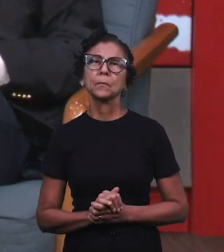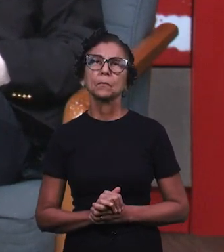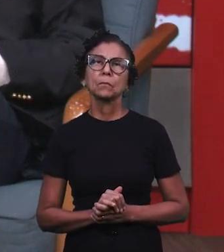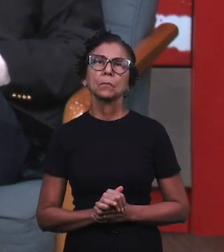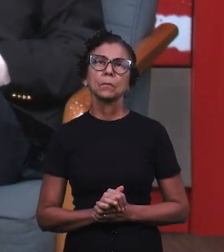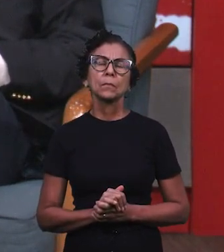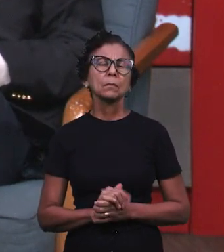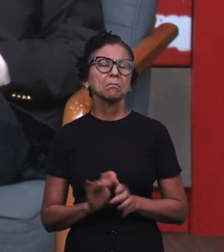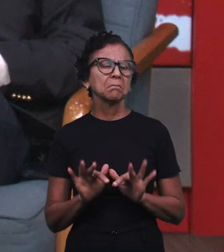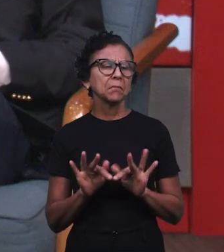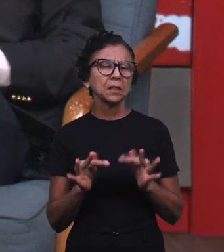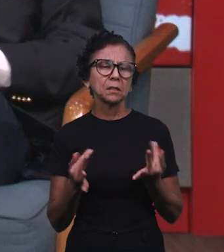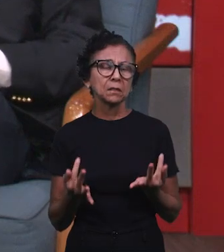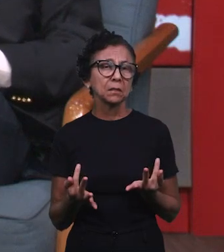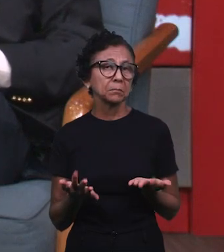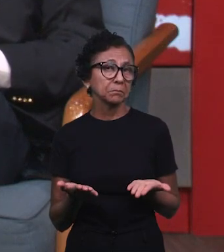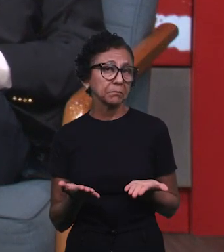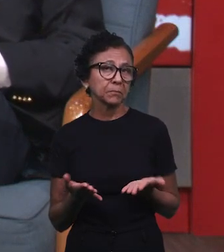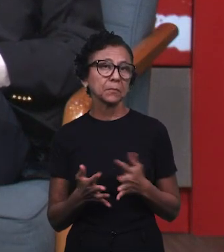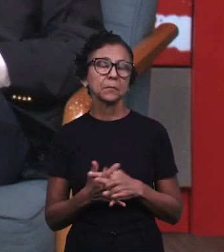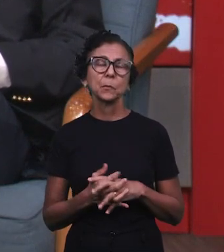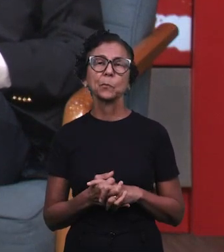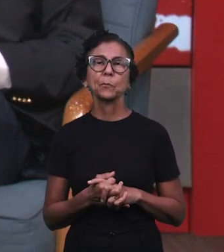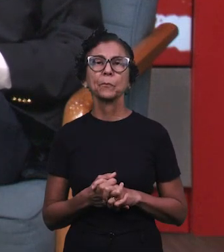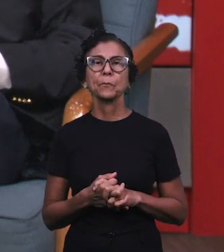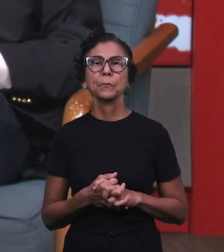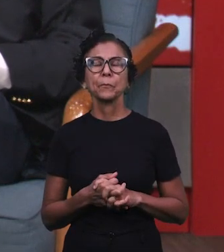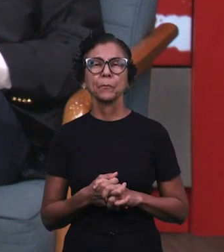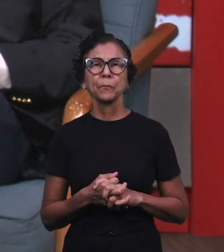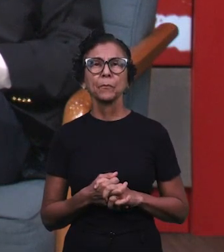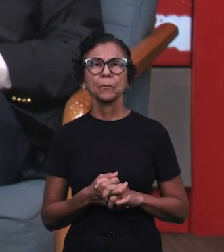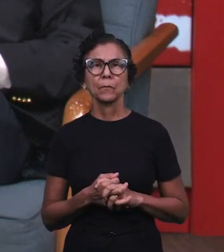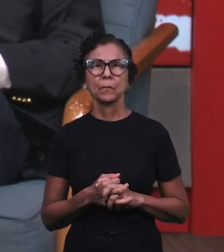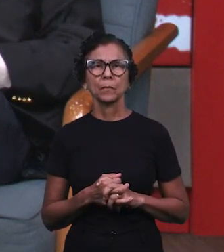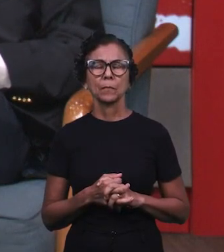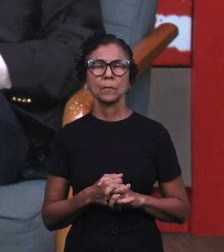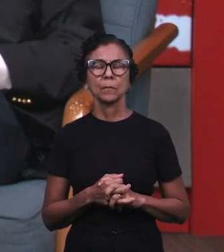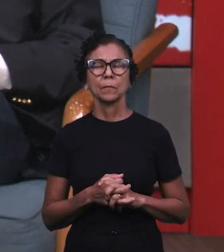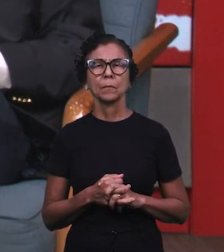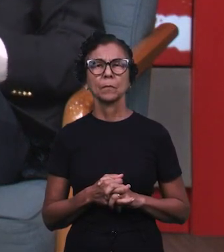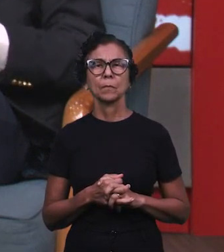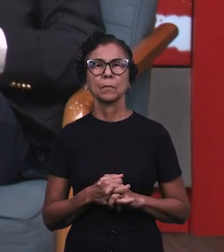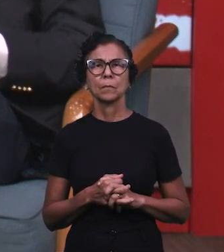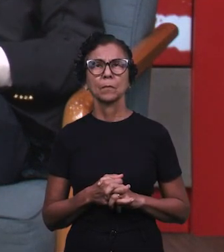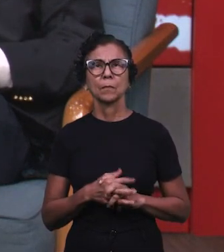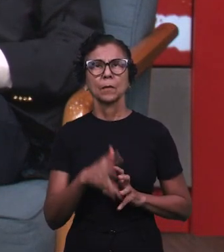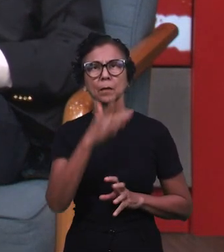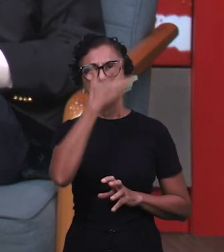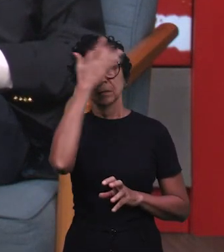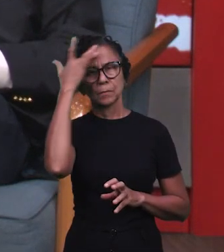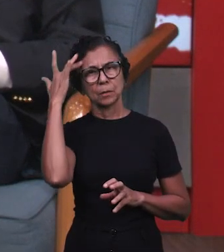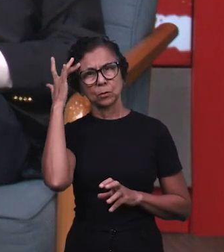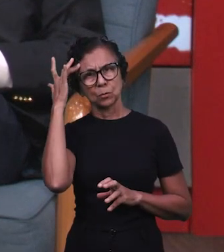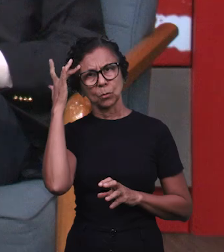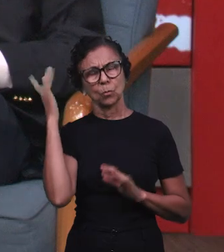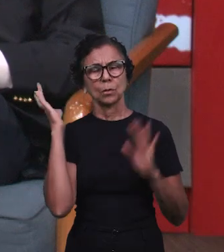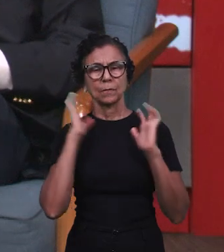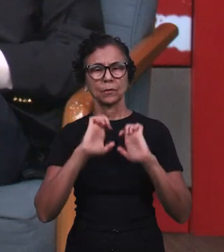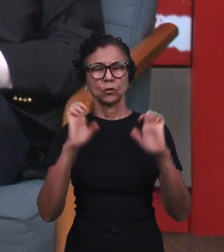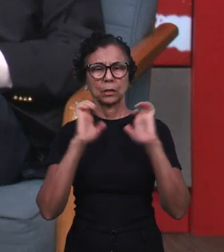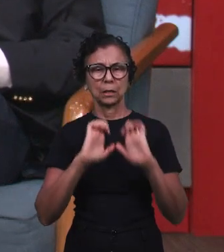é um conteúdo muito simples, tanto que a maioria dos pregadores, mesmo dos